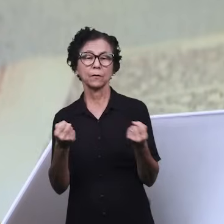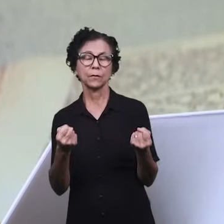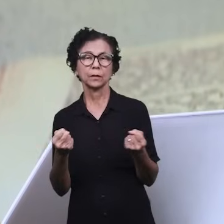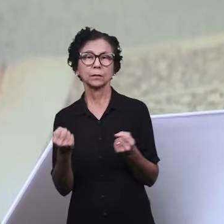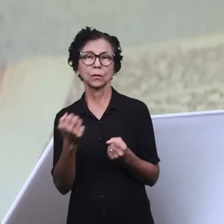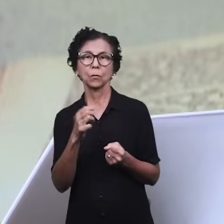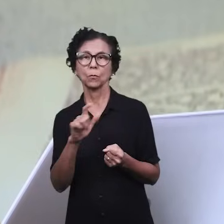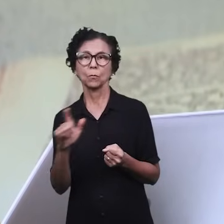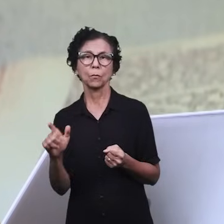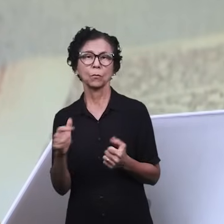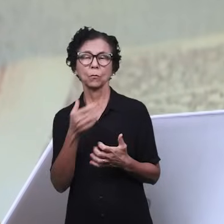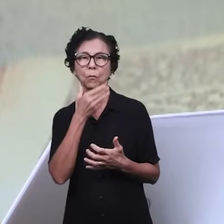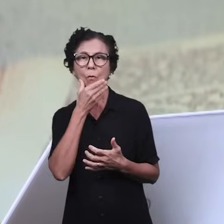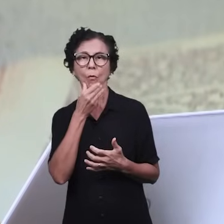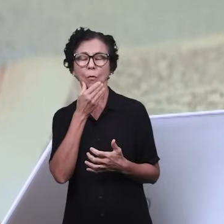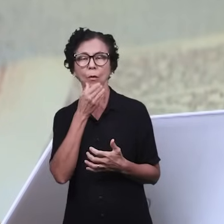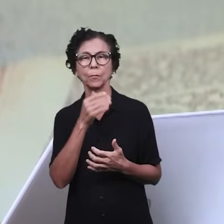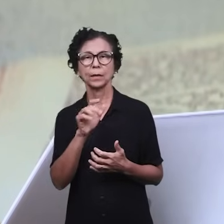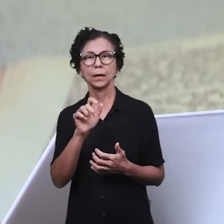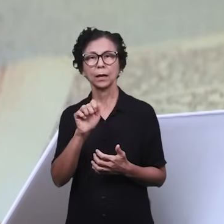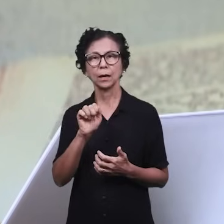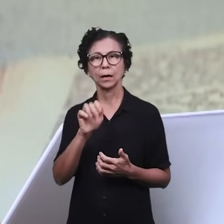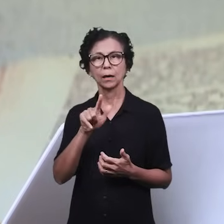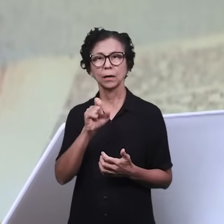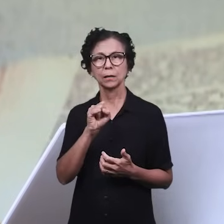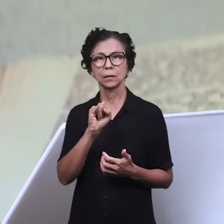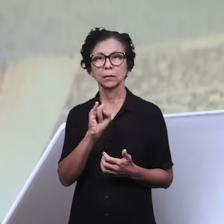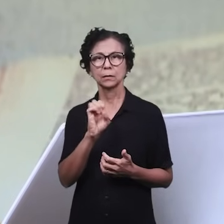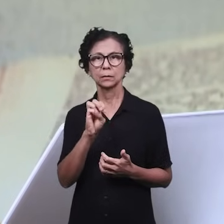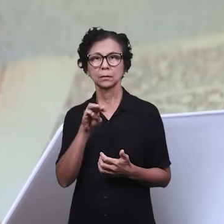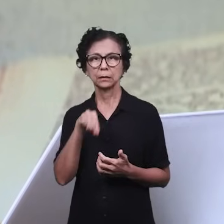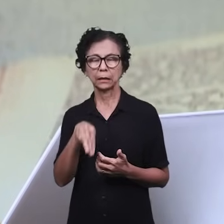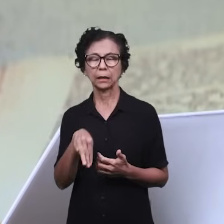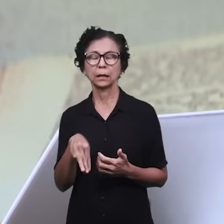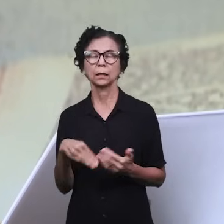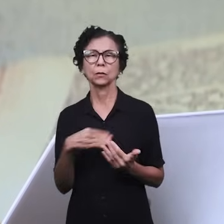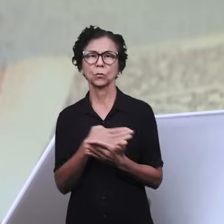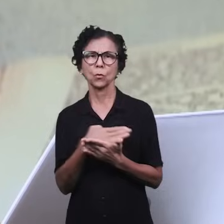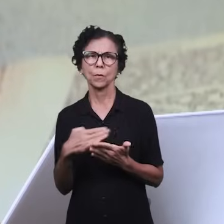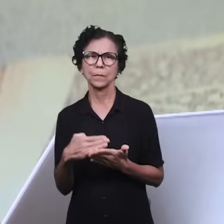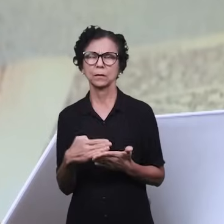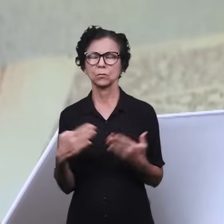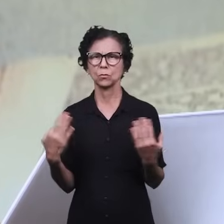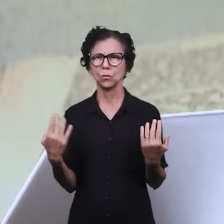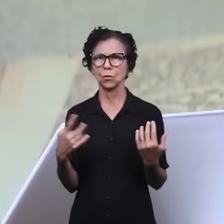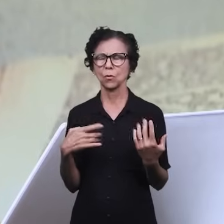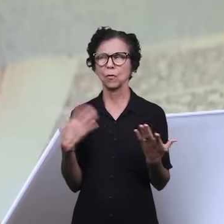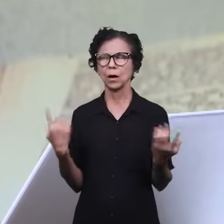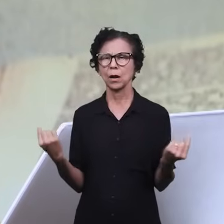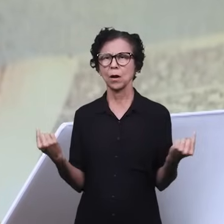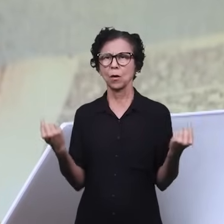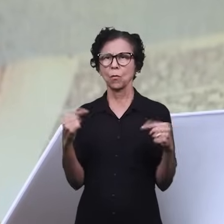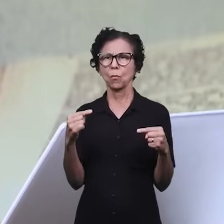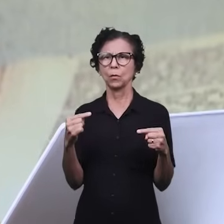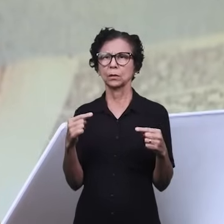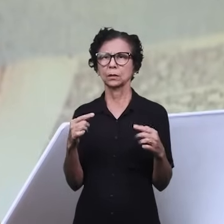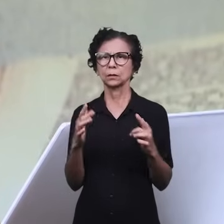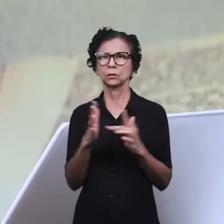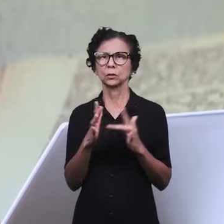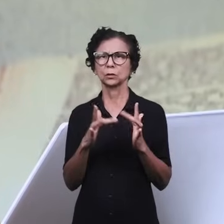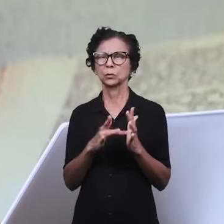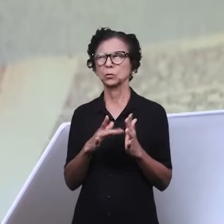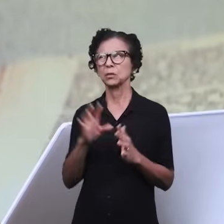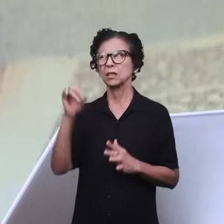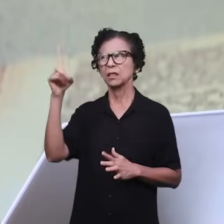ele começou a contestar a questão de Jesus, né? Jesus como Deus. Então ele começou a contestar, o Ário